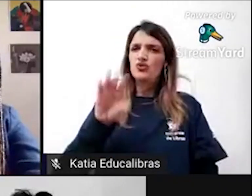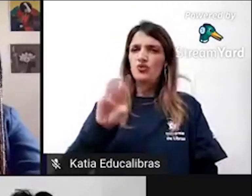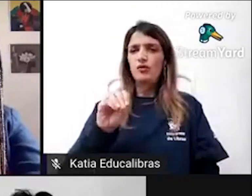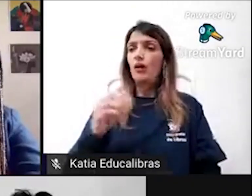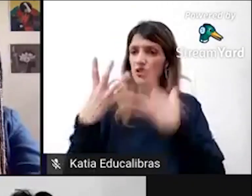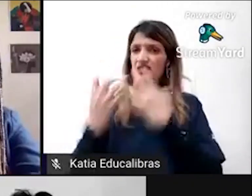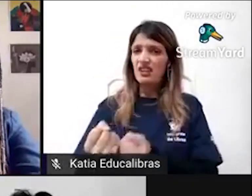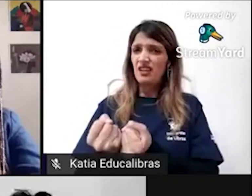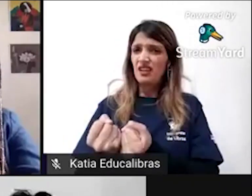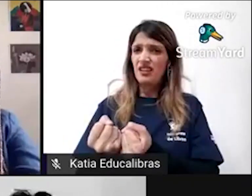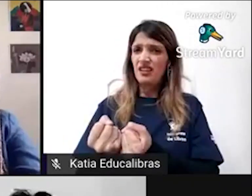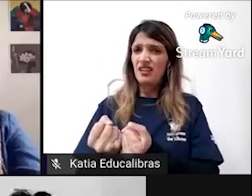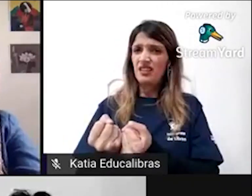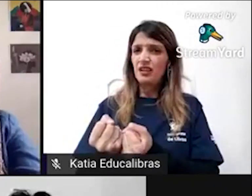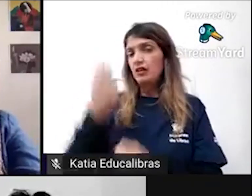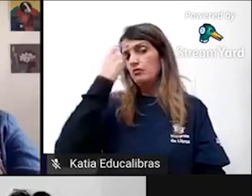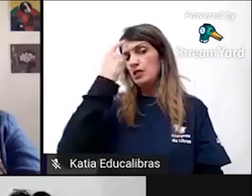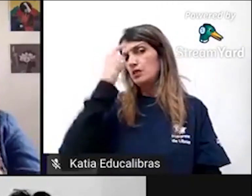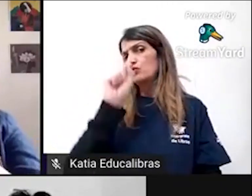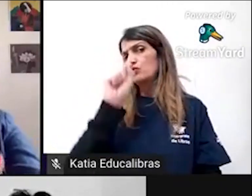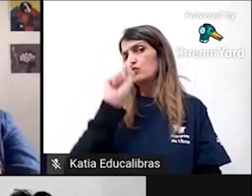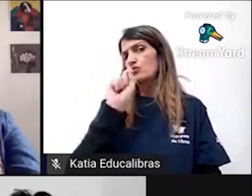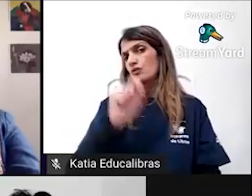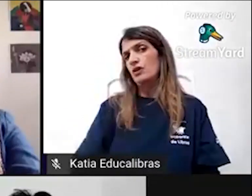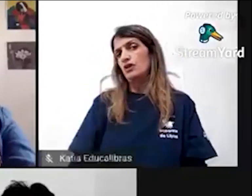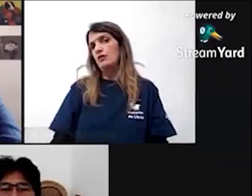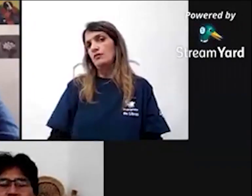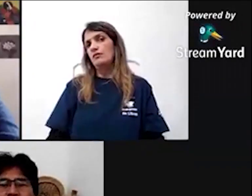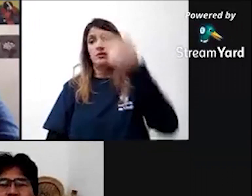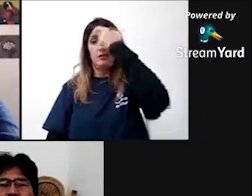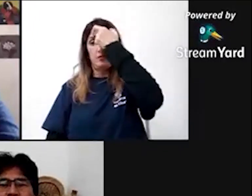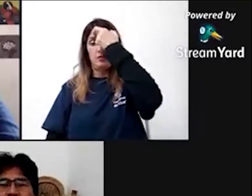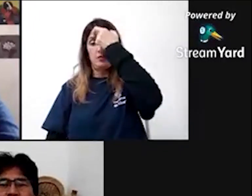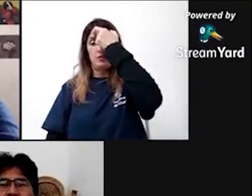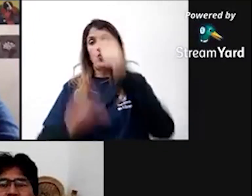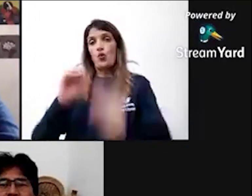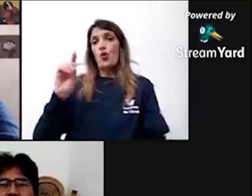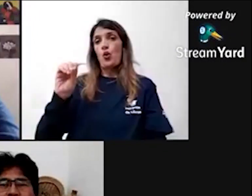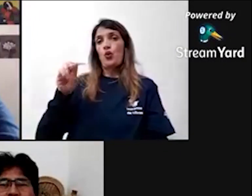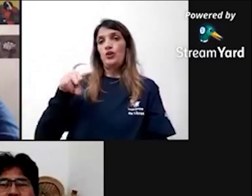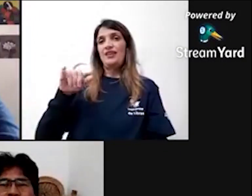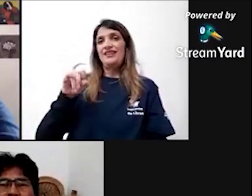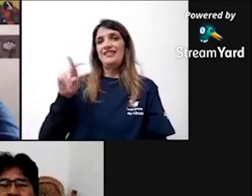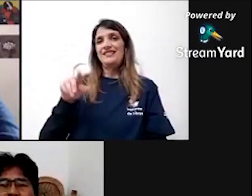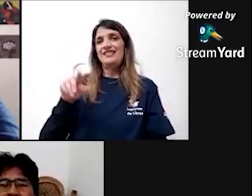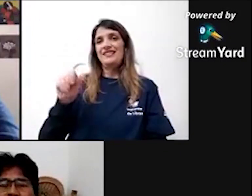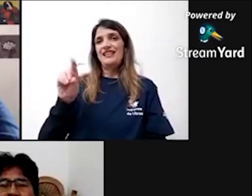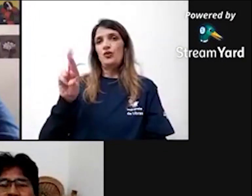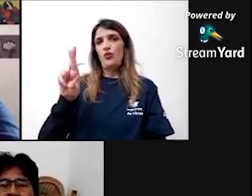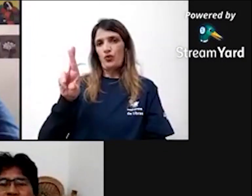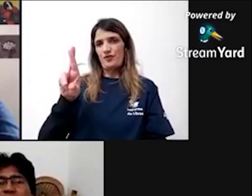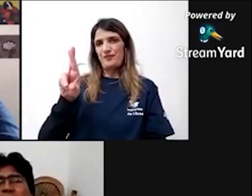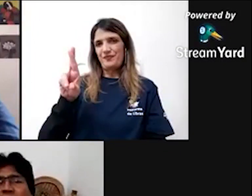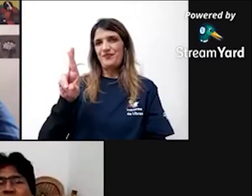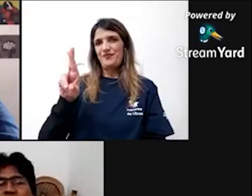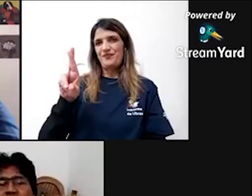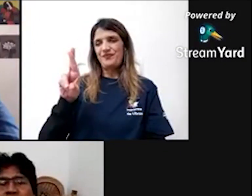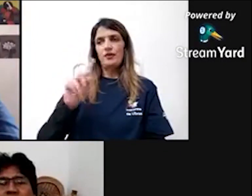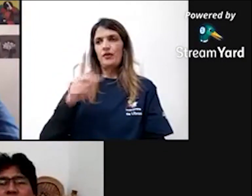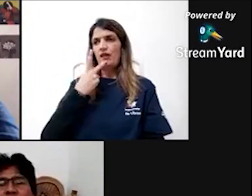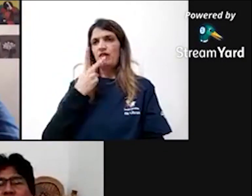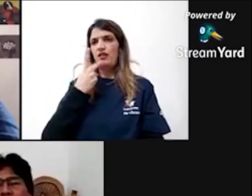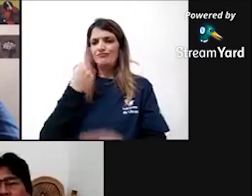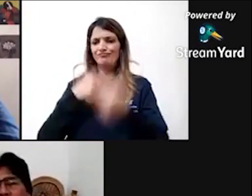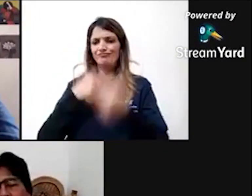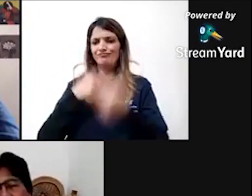nós estamos pensando com a cabeça do colonizador. Nós não estamos dando aquele salto